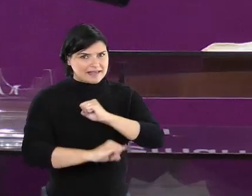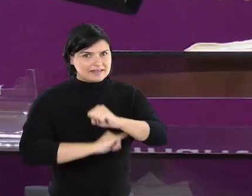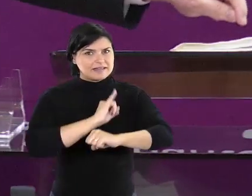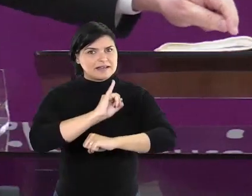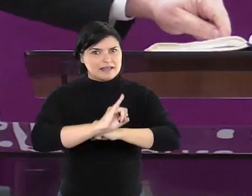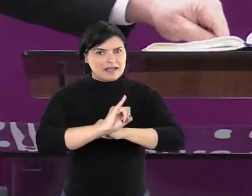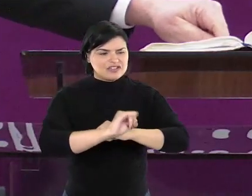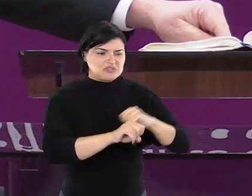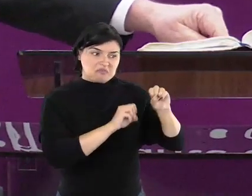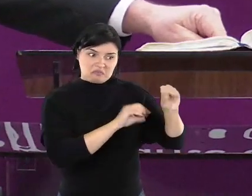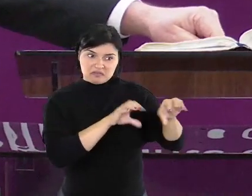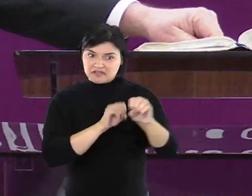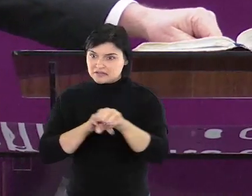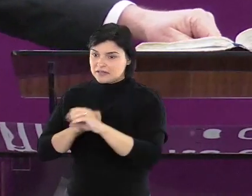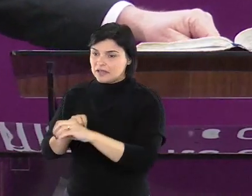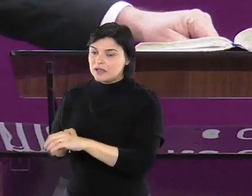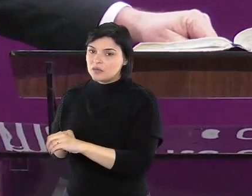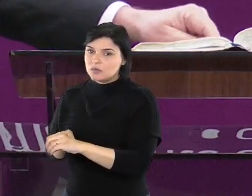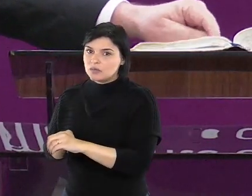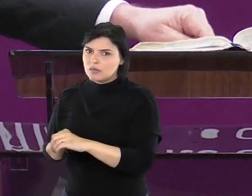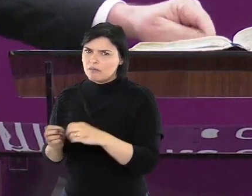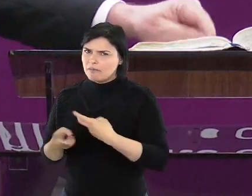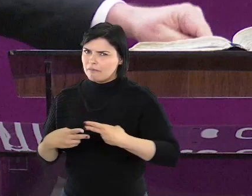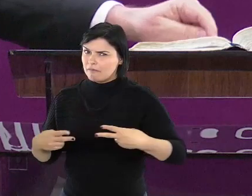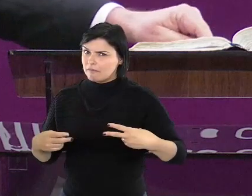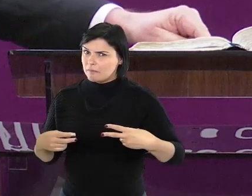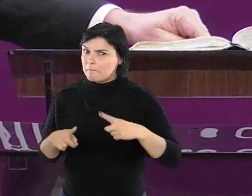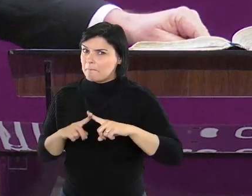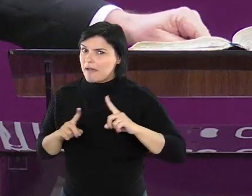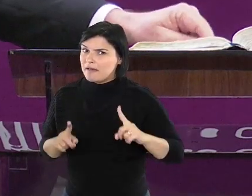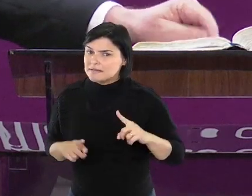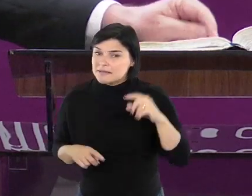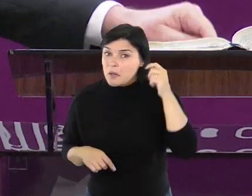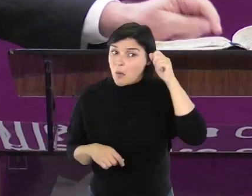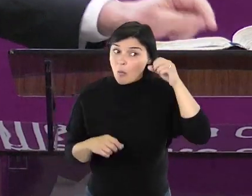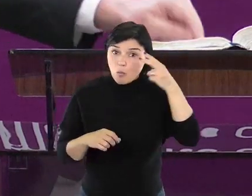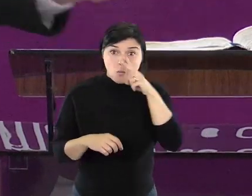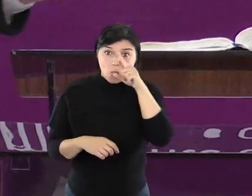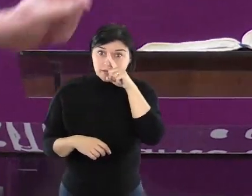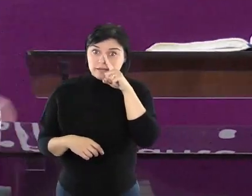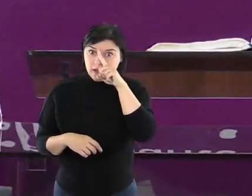sabem que prestarão conta de tudo que estão falando aí ensinando